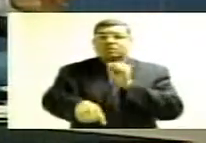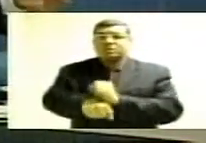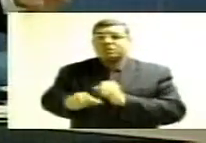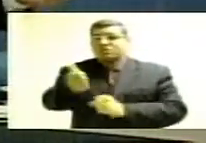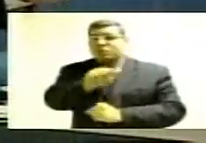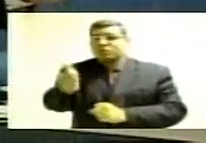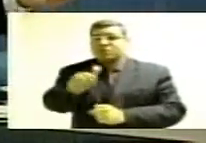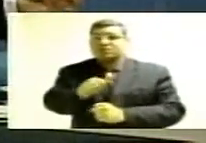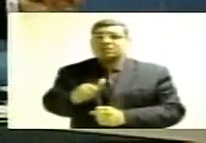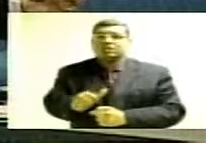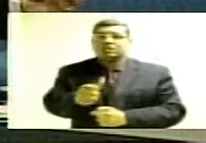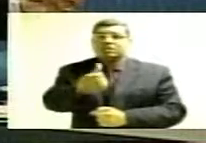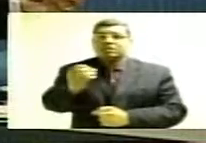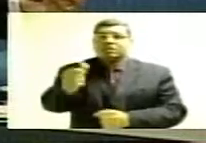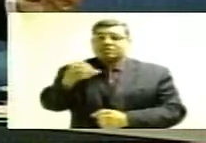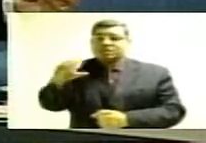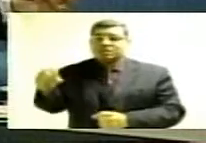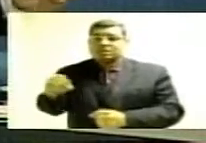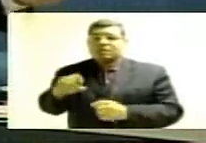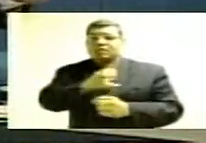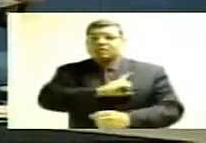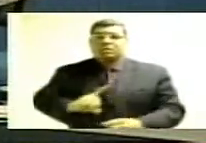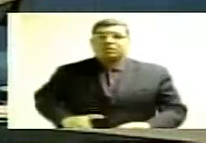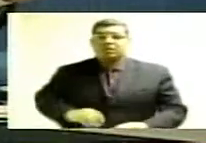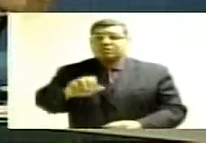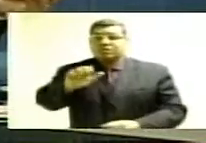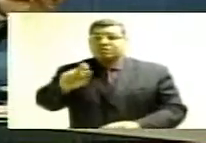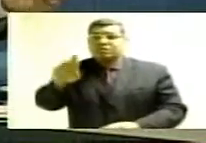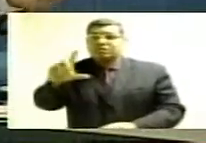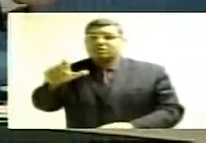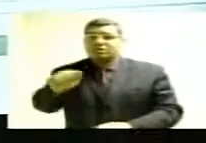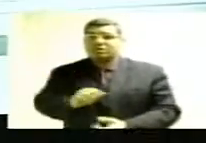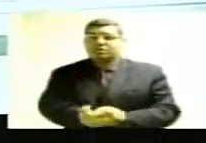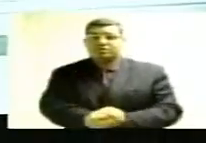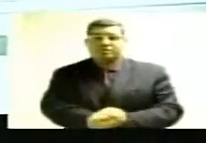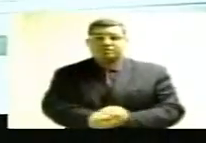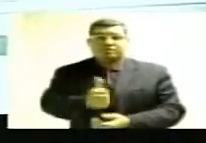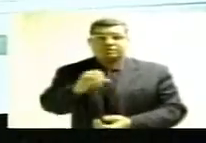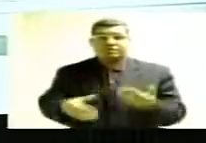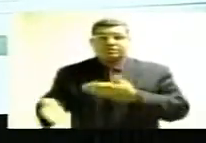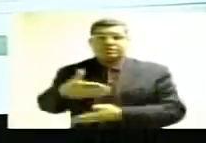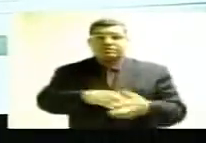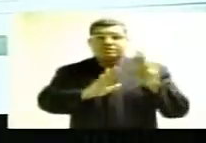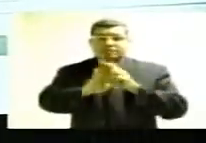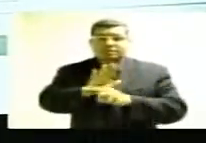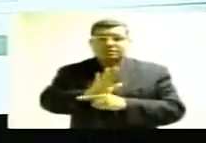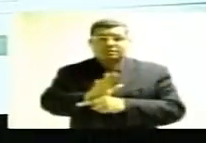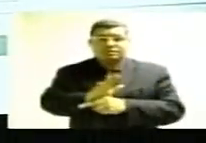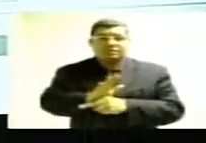11 bi e 100, deputado Abdala. Pagou 10 bi e